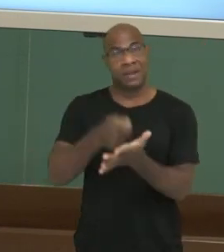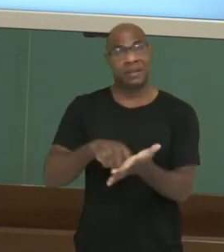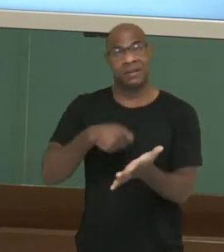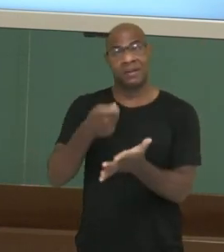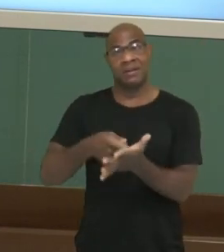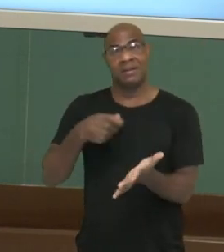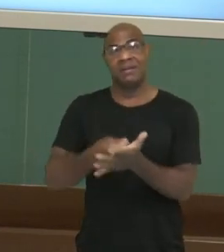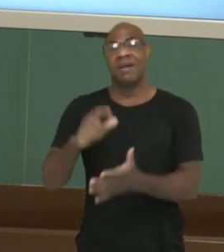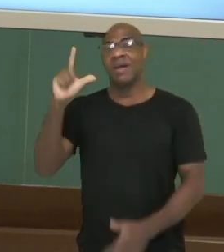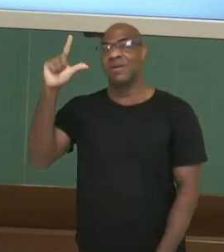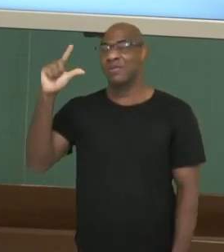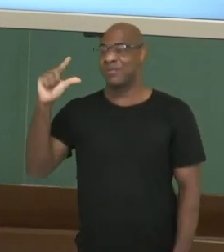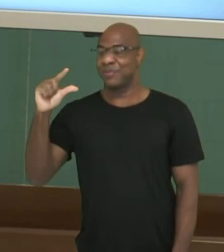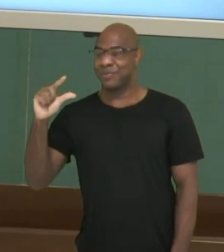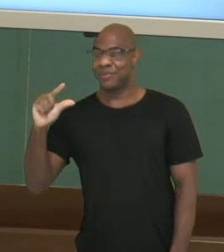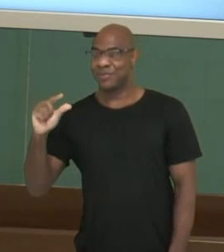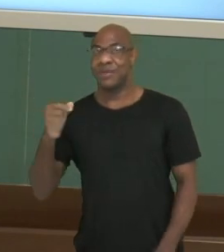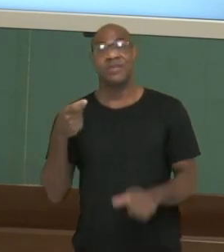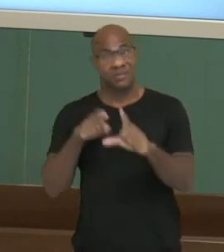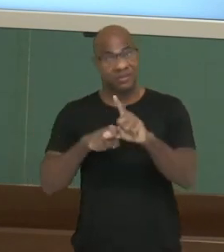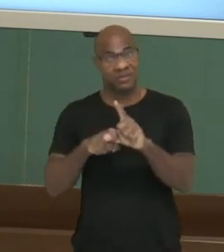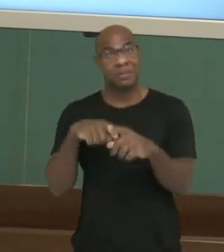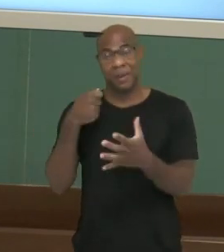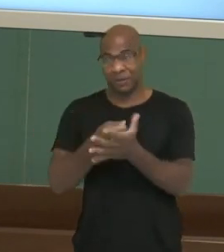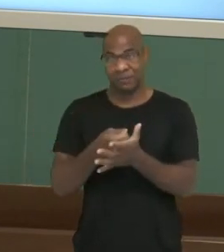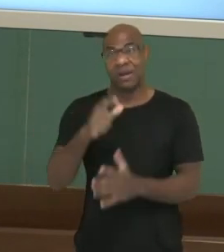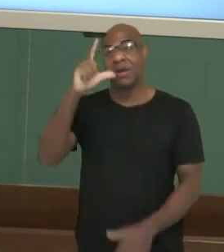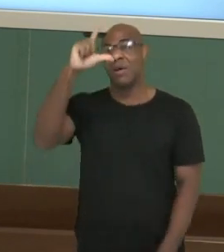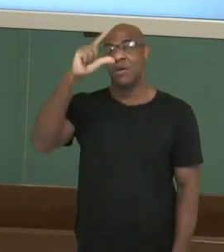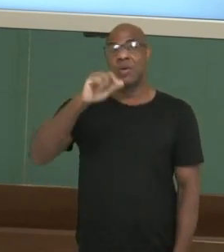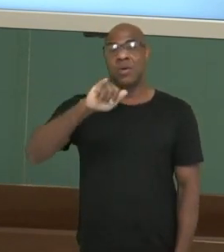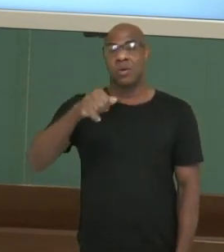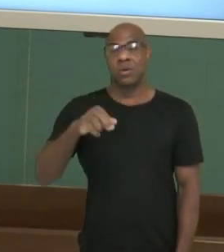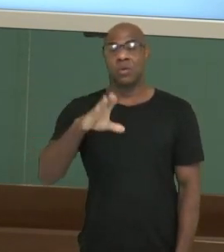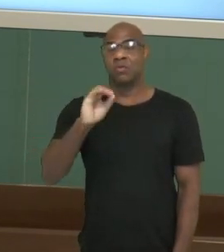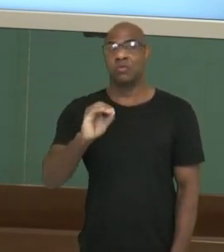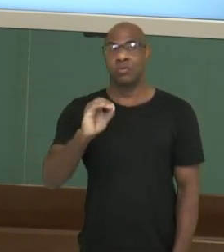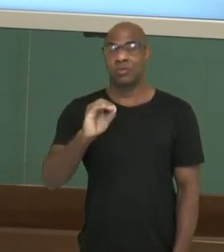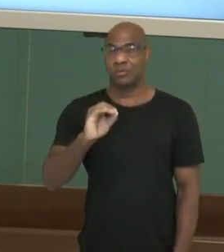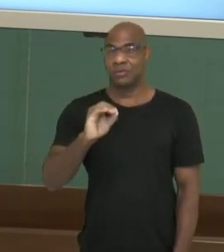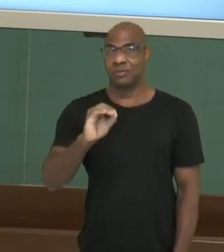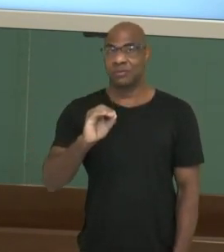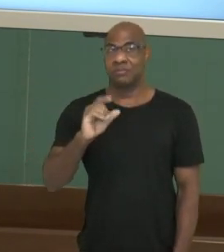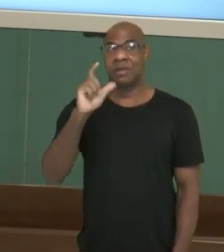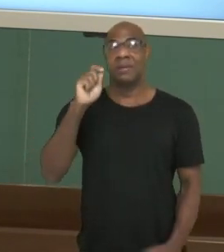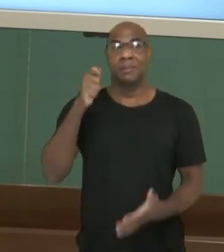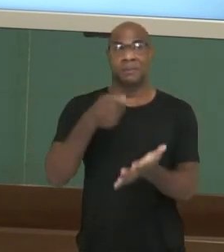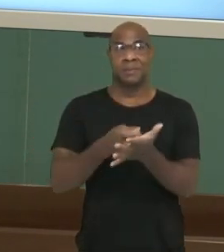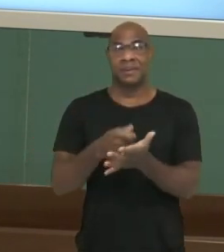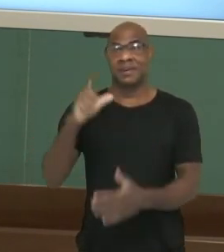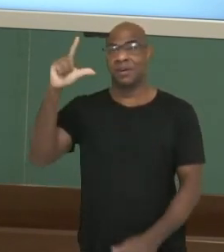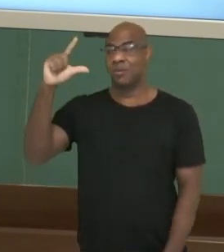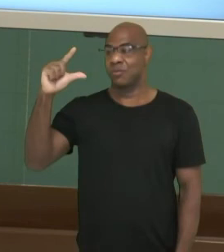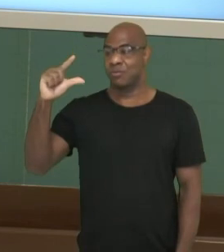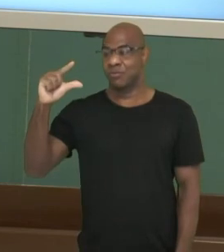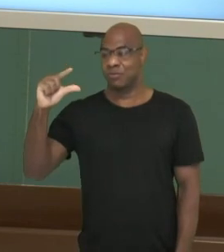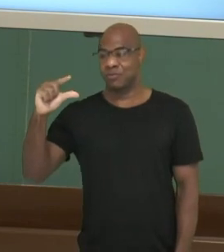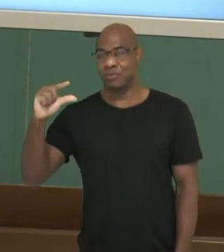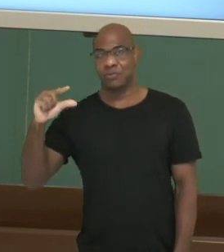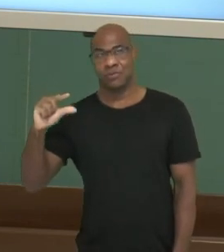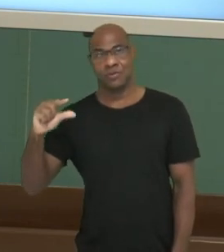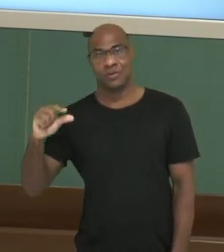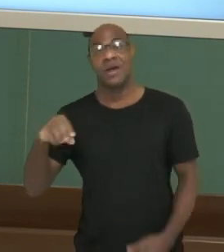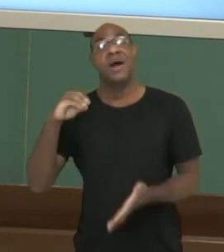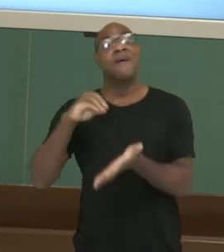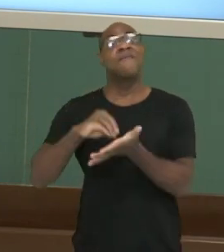vai diminuindo, ok? Então, significa que o juro está incidindo sobre o valor da dívida que falta pagar. E o que falta